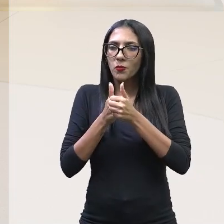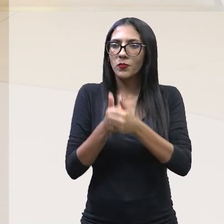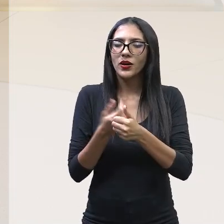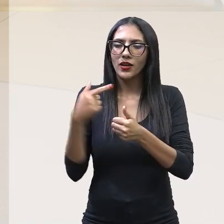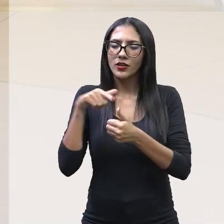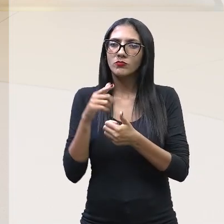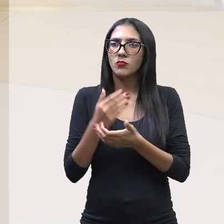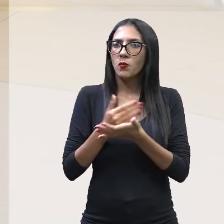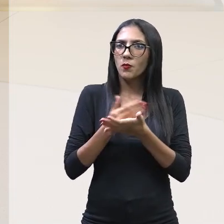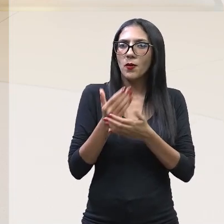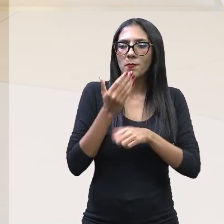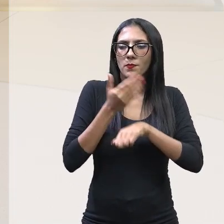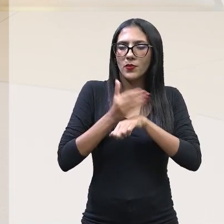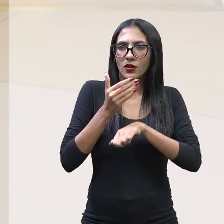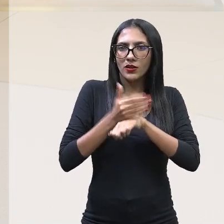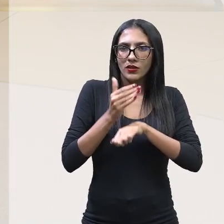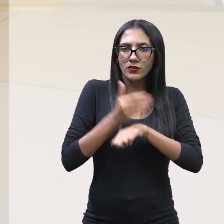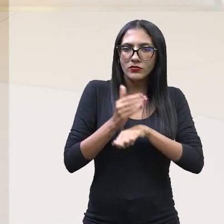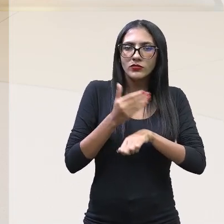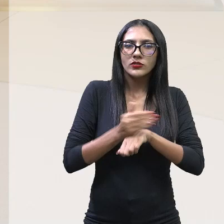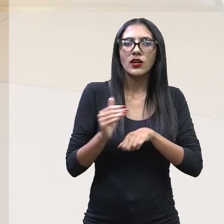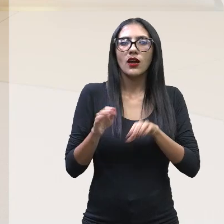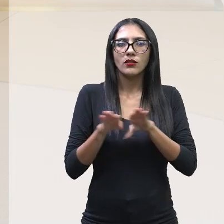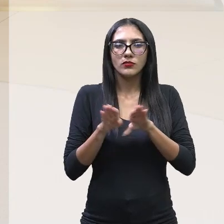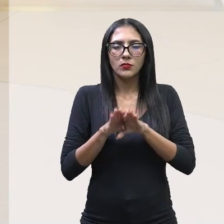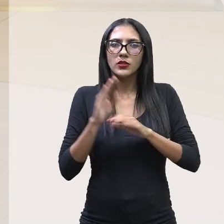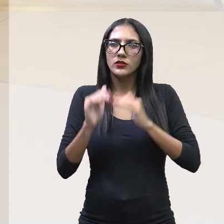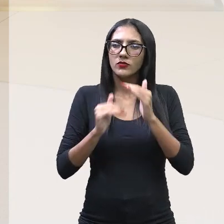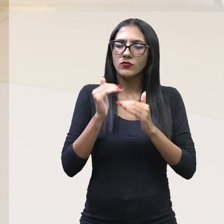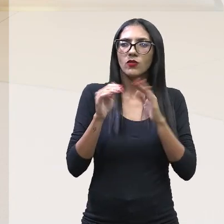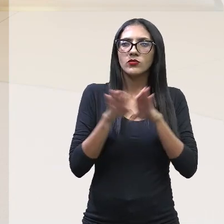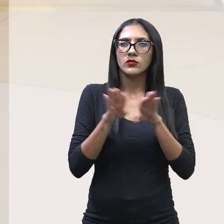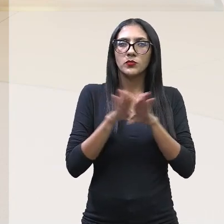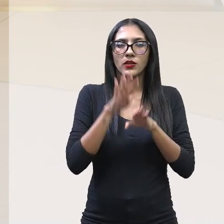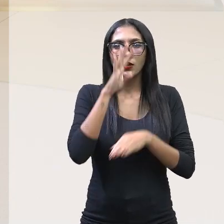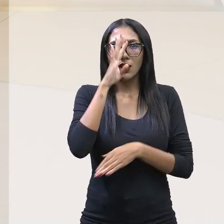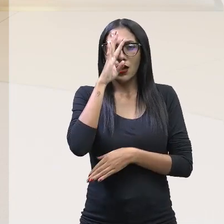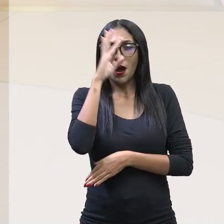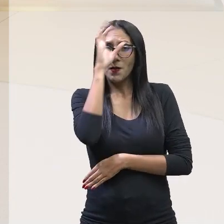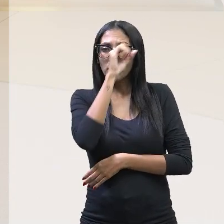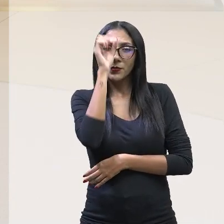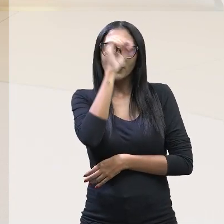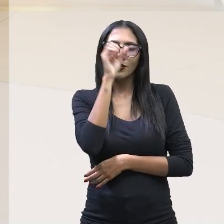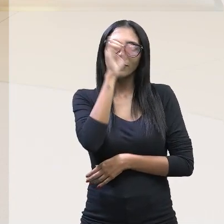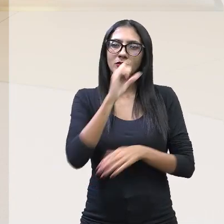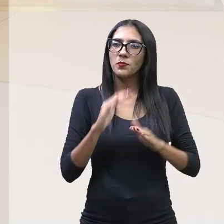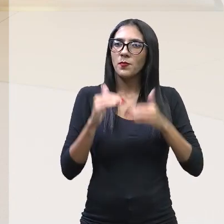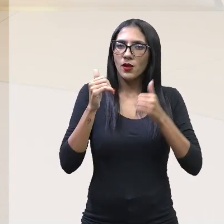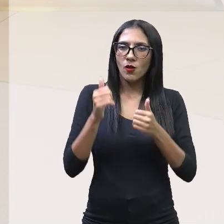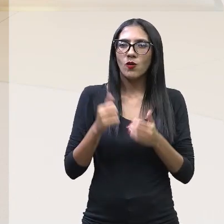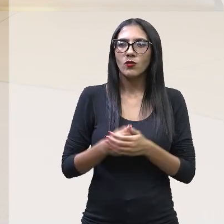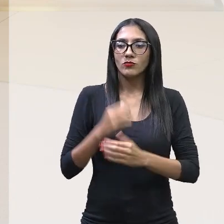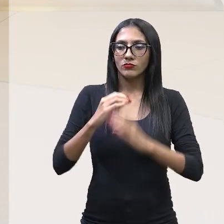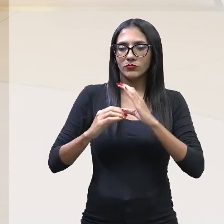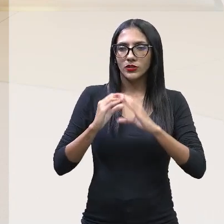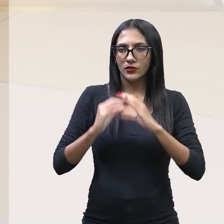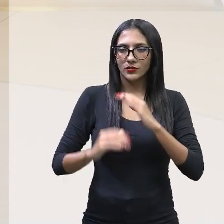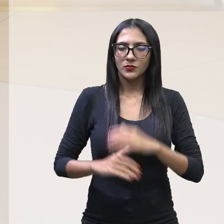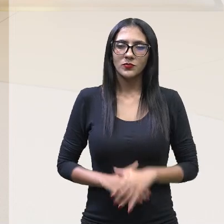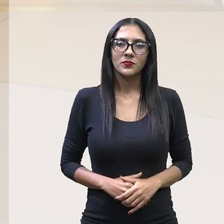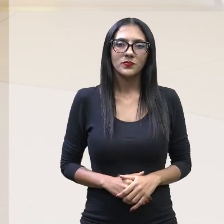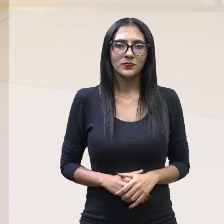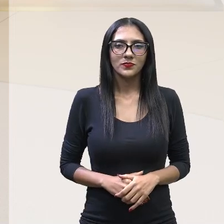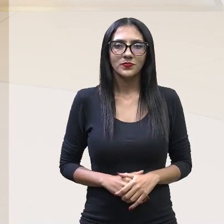a praticar, não é? Desenvolve mais ali a facilidade de interação e comunicação em um outro idioma. Então, quer dizer, né, quem